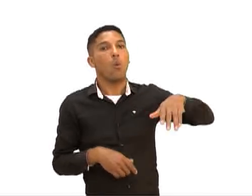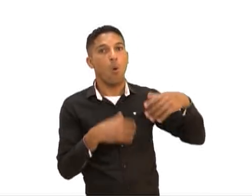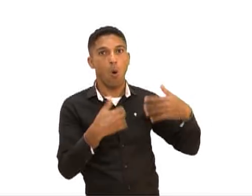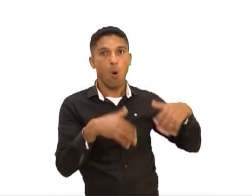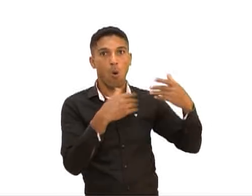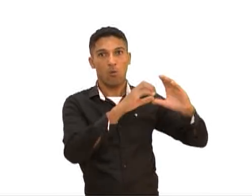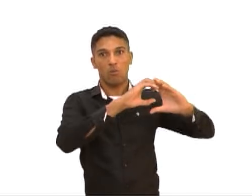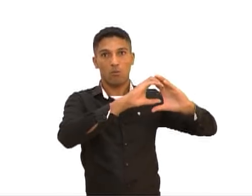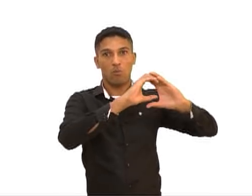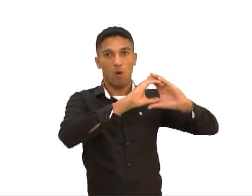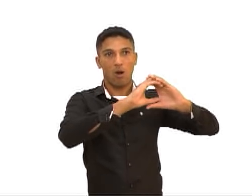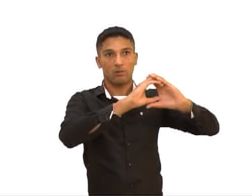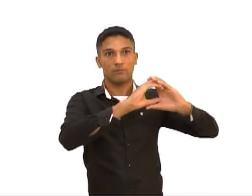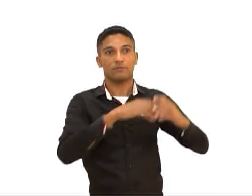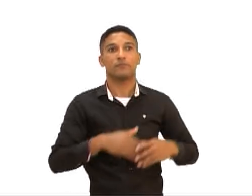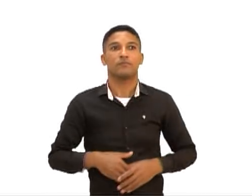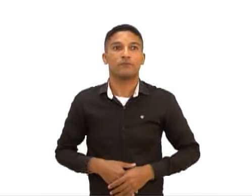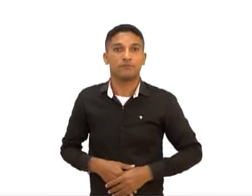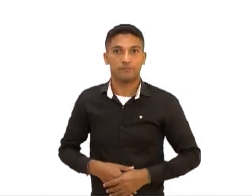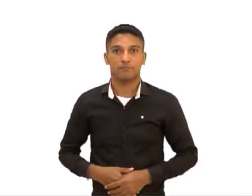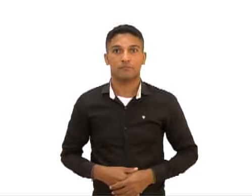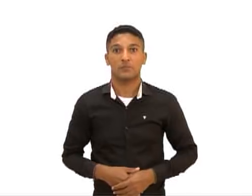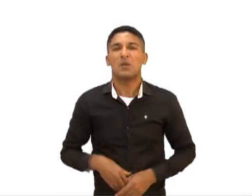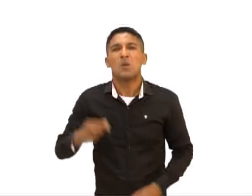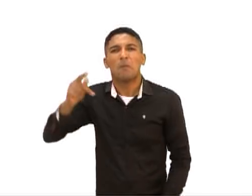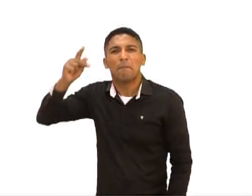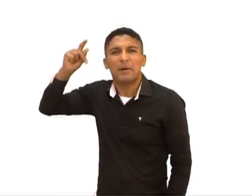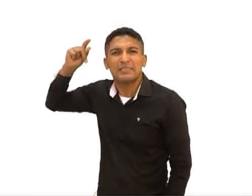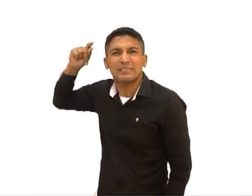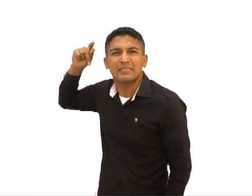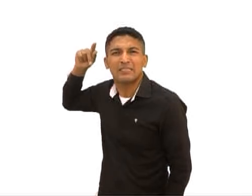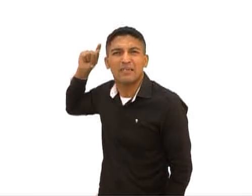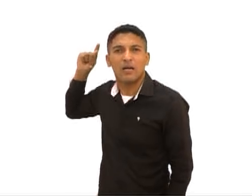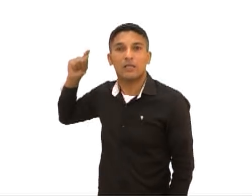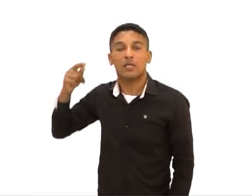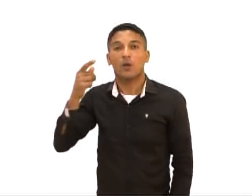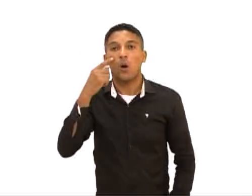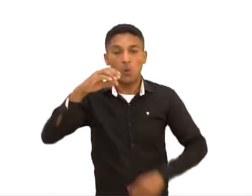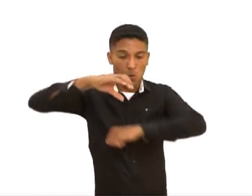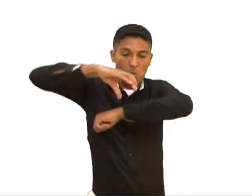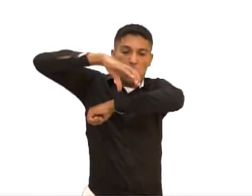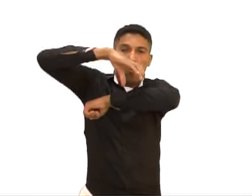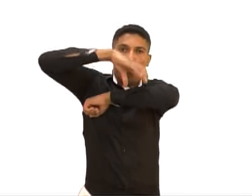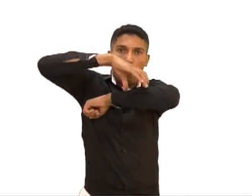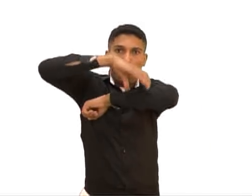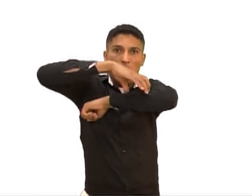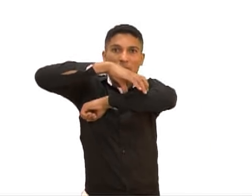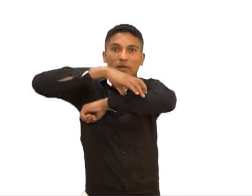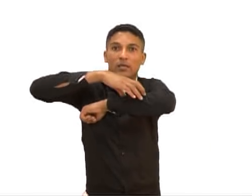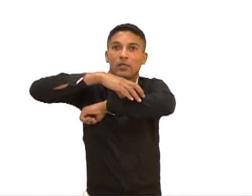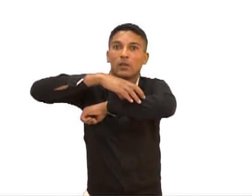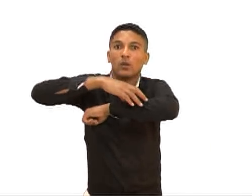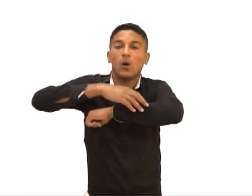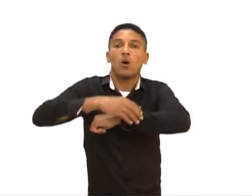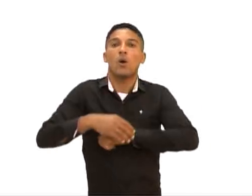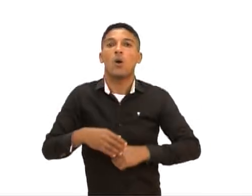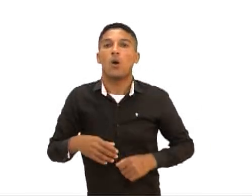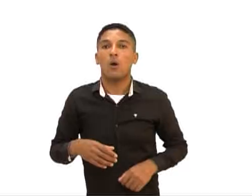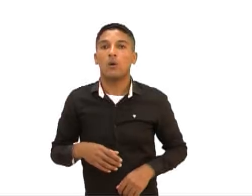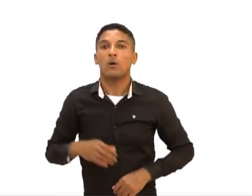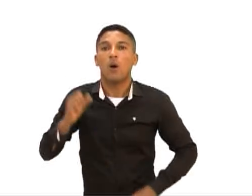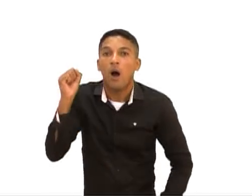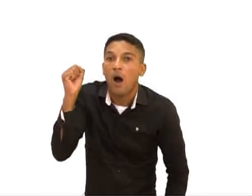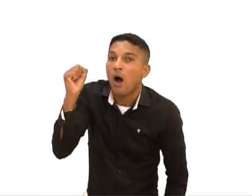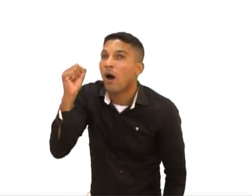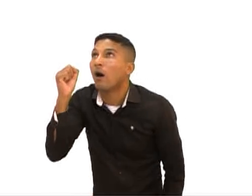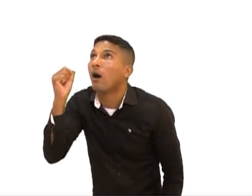que as primeiras bolas tenham sido ferramentas de caça do homem pré-histórico. É bem provável que o esporte mais antigo